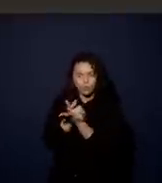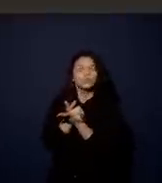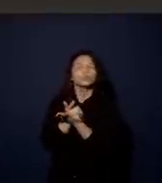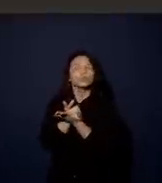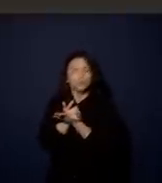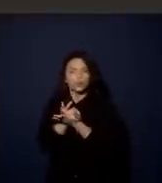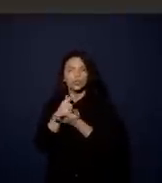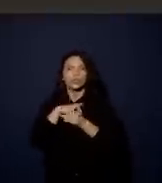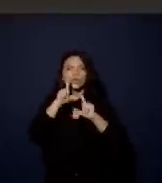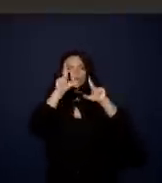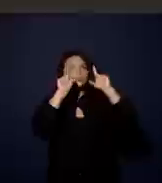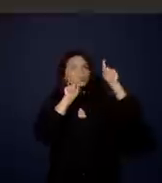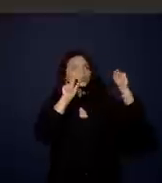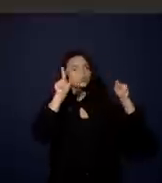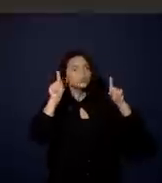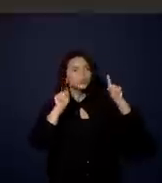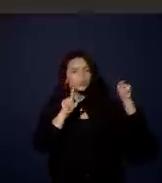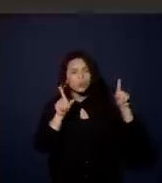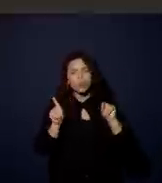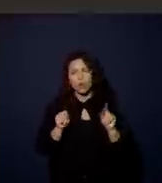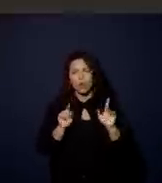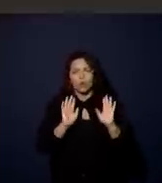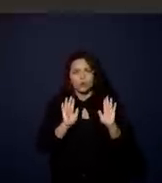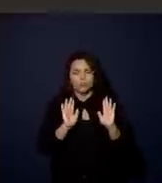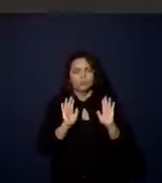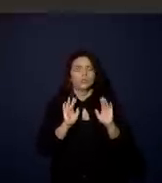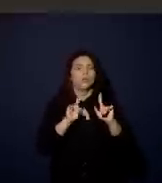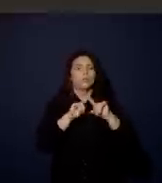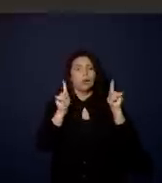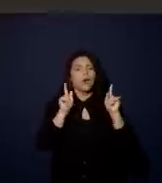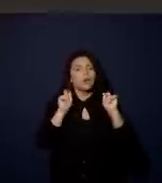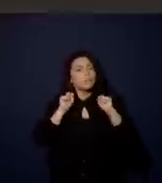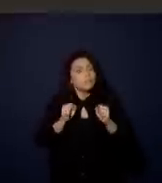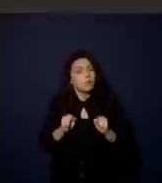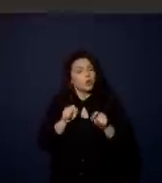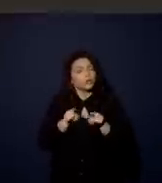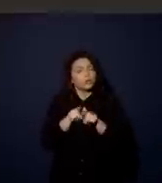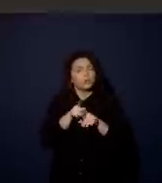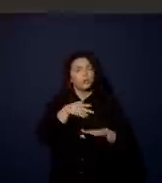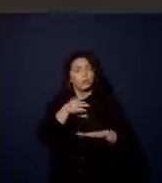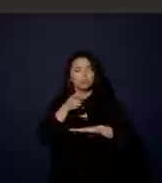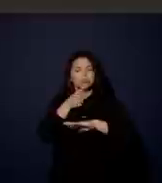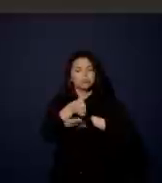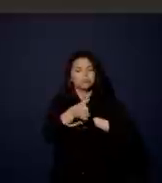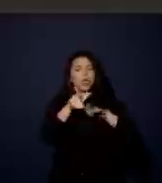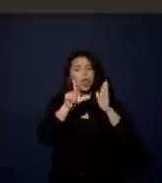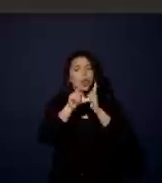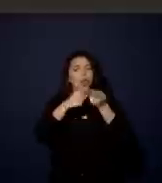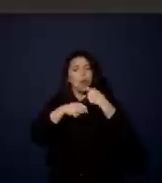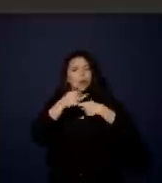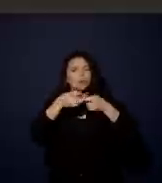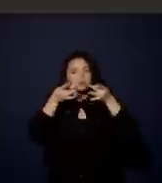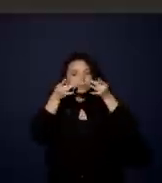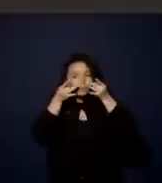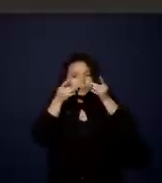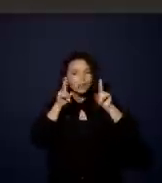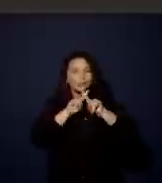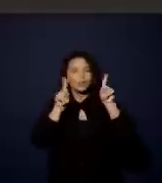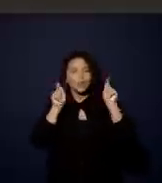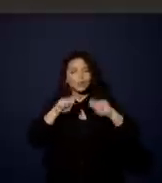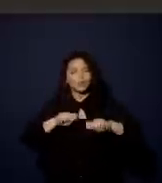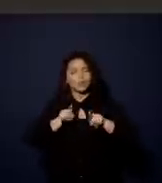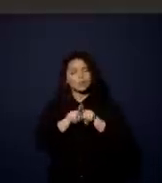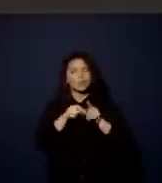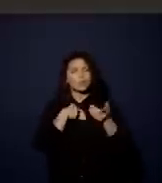ele tem a escolha de se deslocar até uma uma loja ou comprar online e a conveniência que o